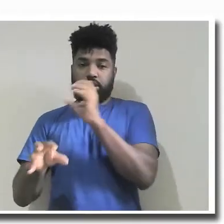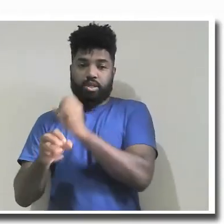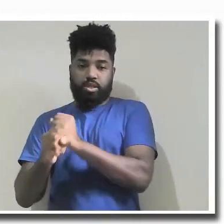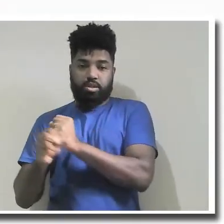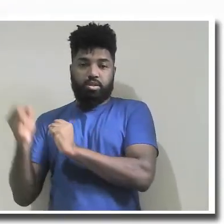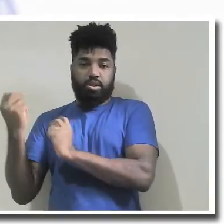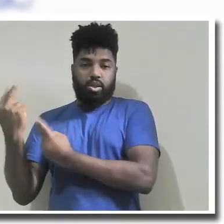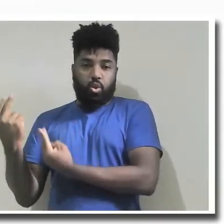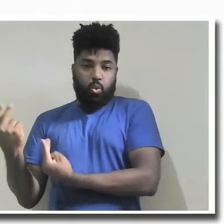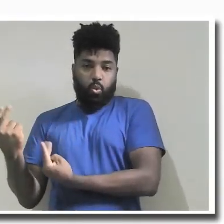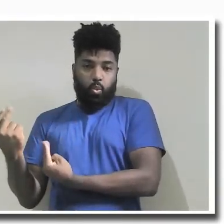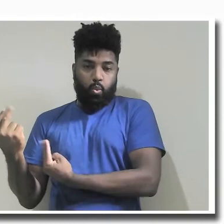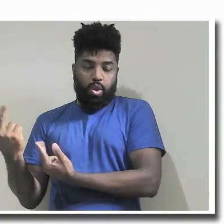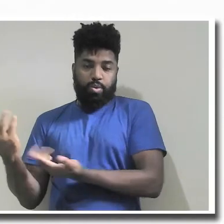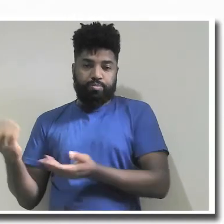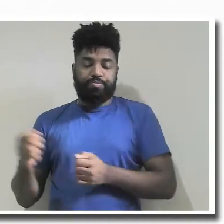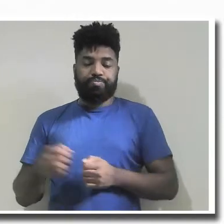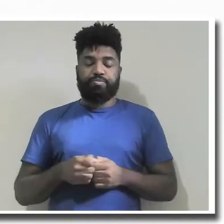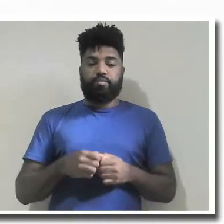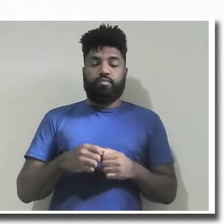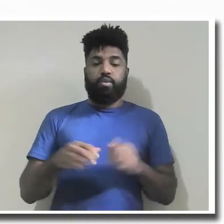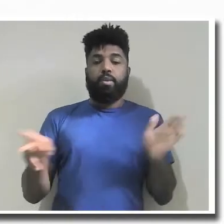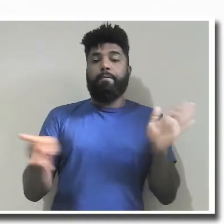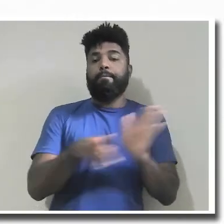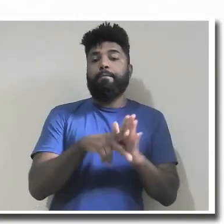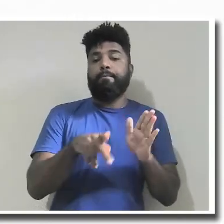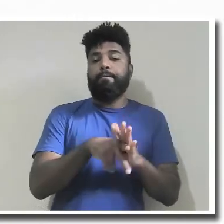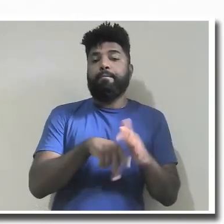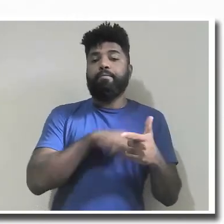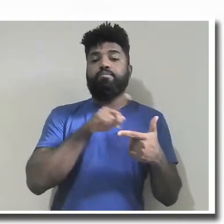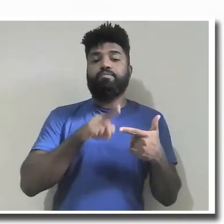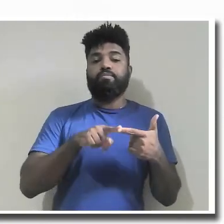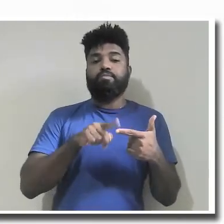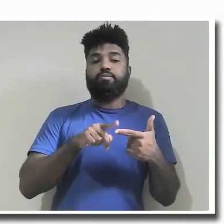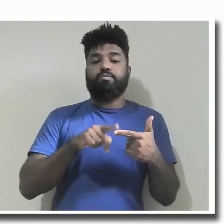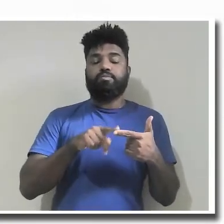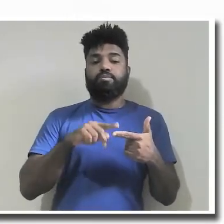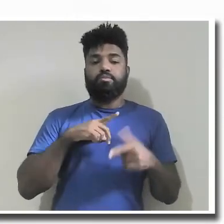propriedade, temos a associatividade,